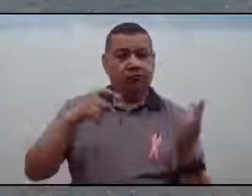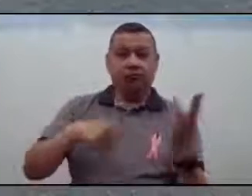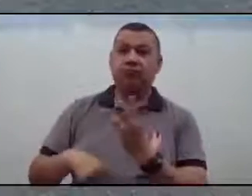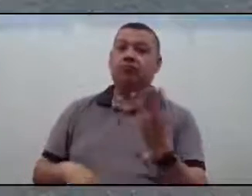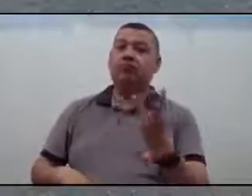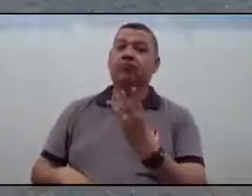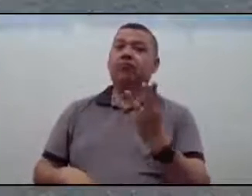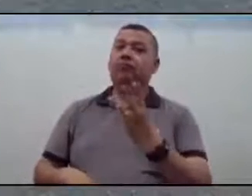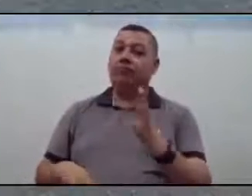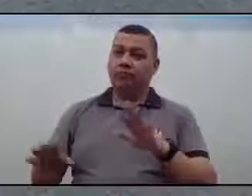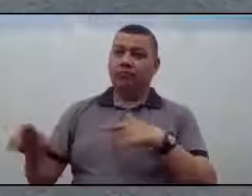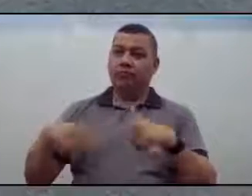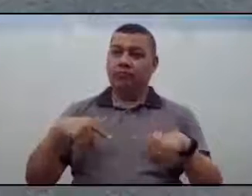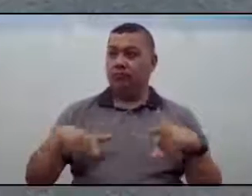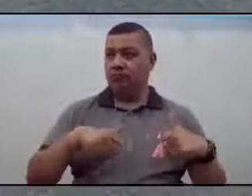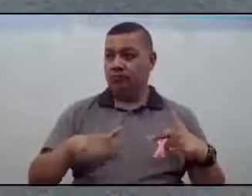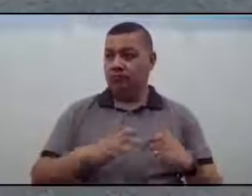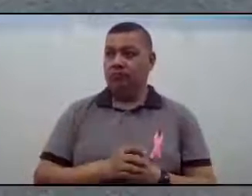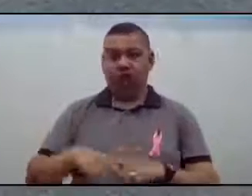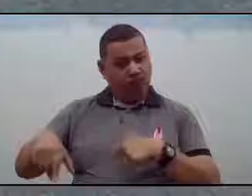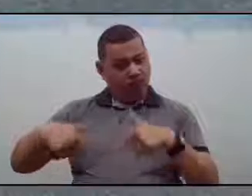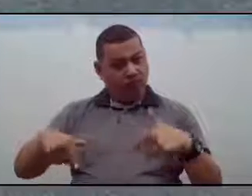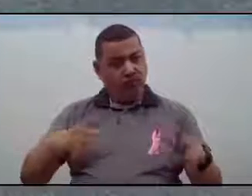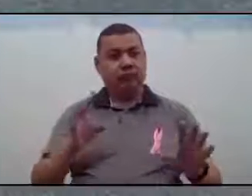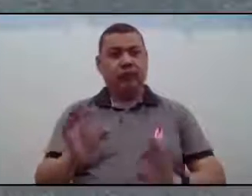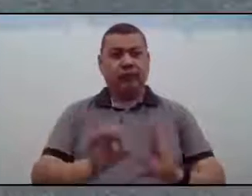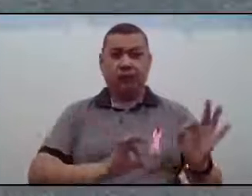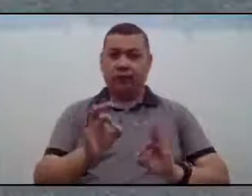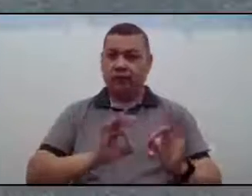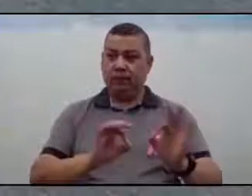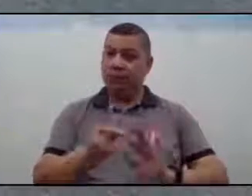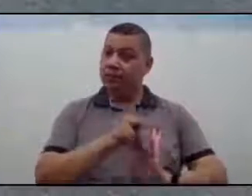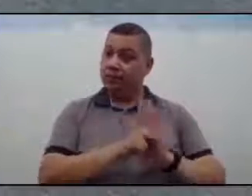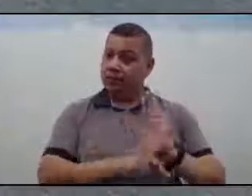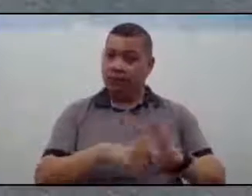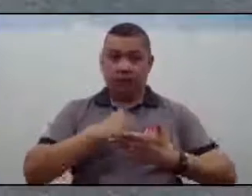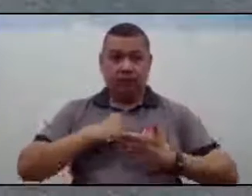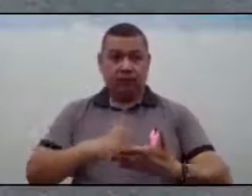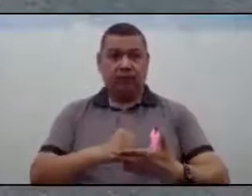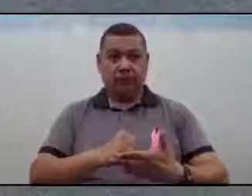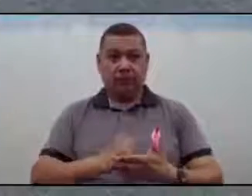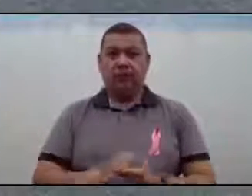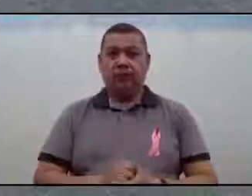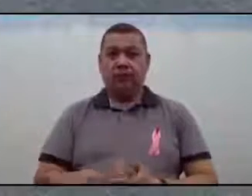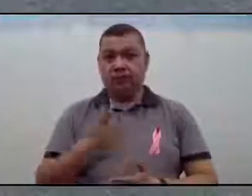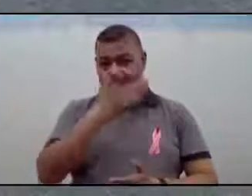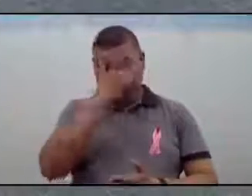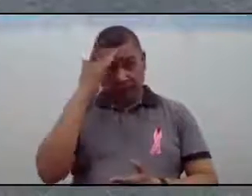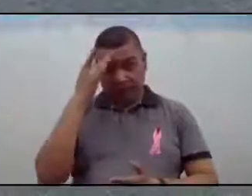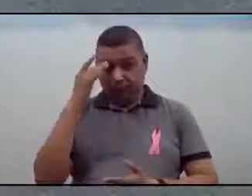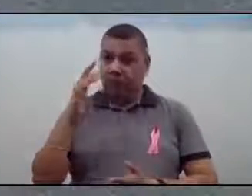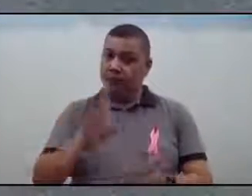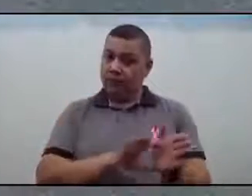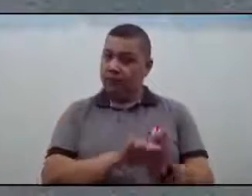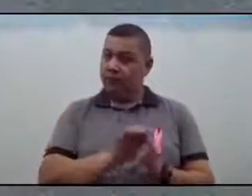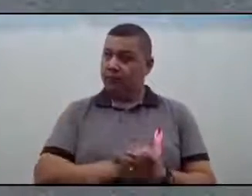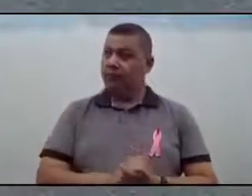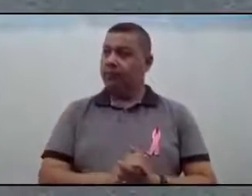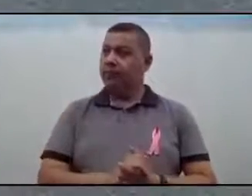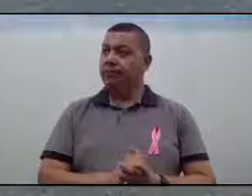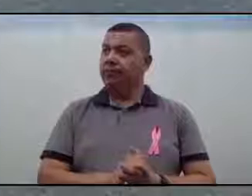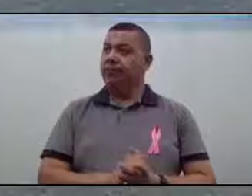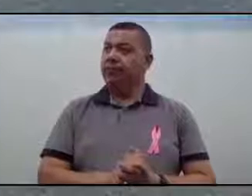realmente trabalhou, empenhada para fazer esse projeto que beneficia esse povo de Cacoal aqui,